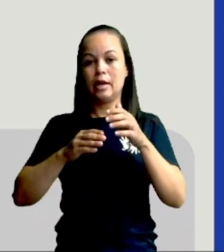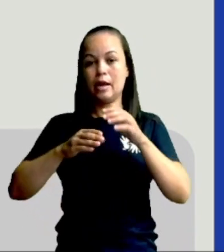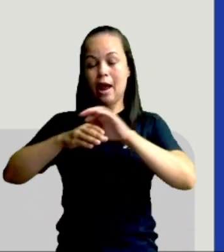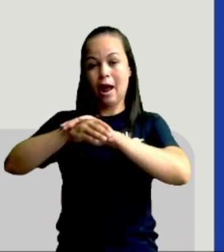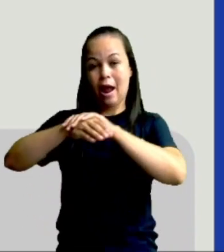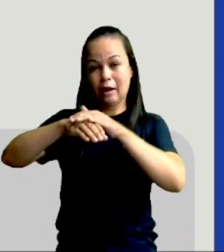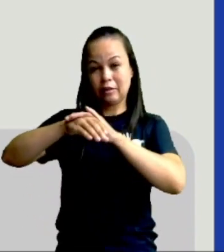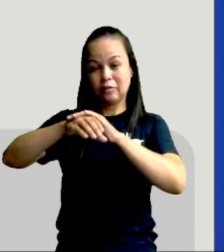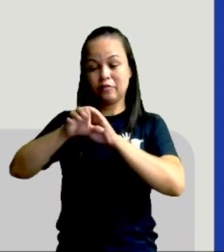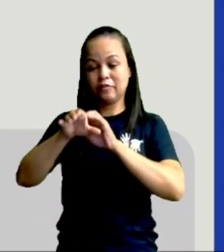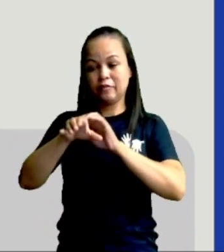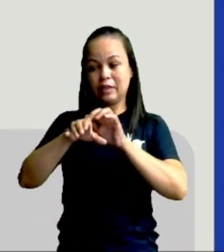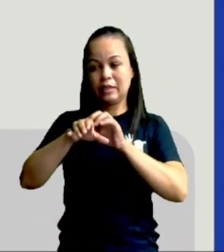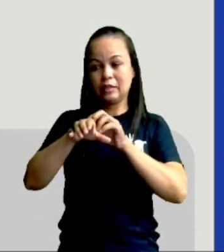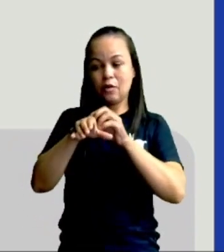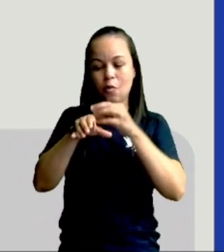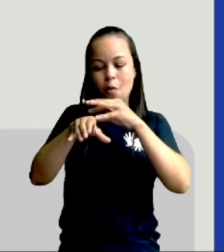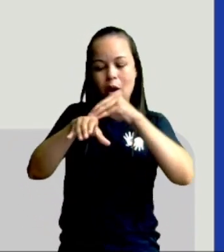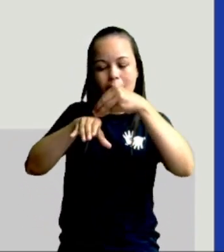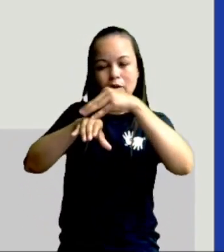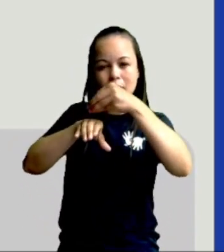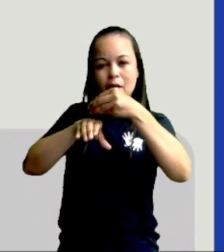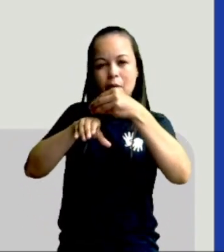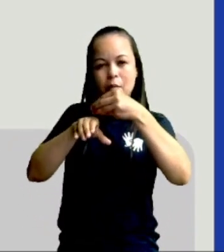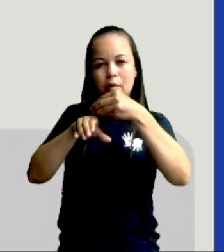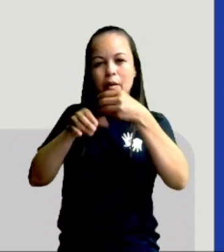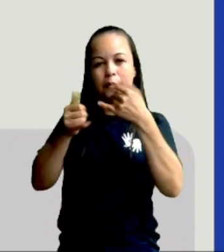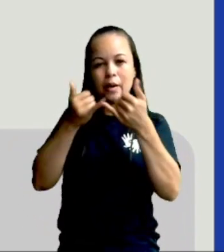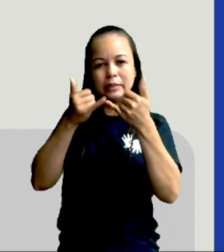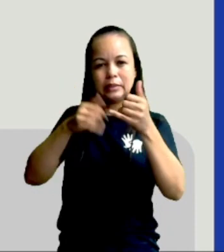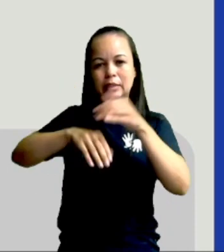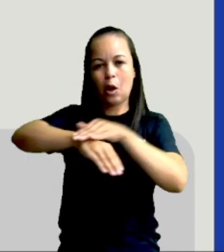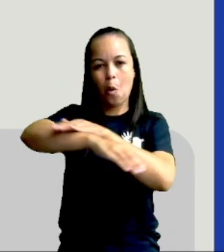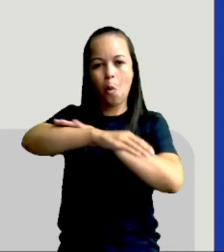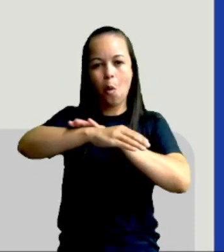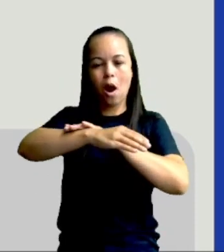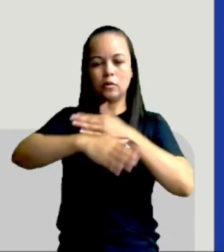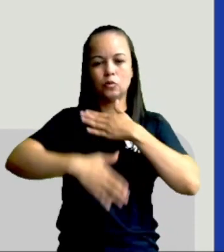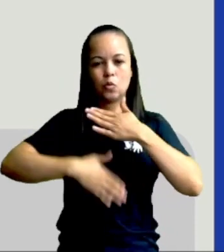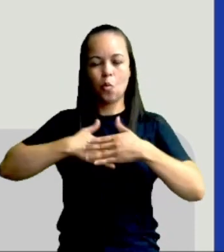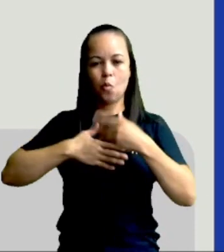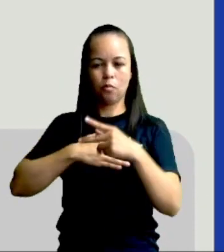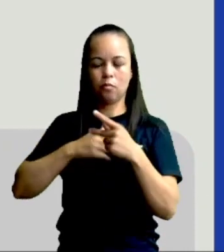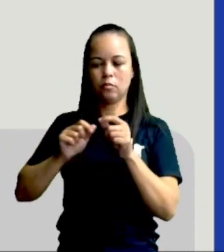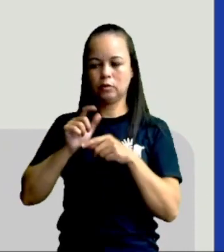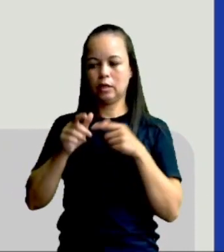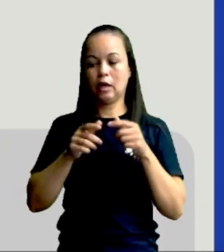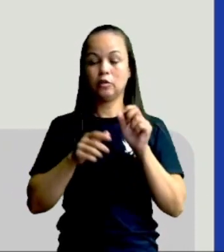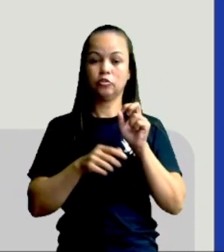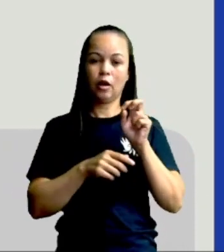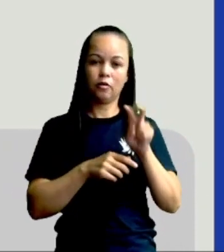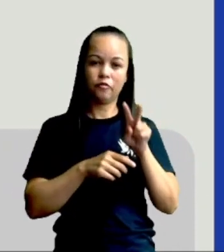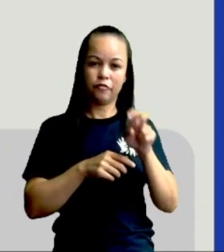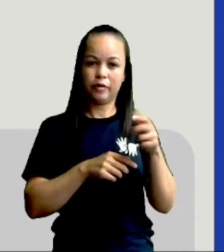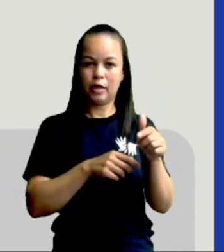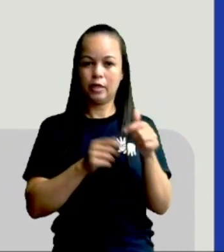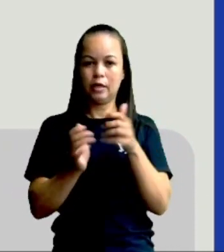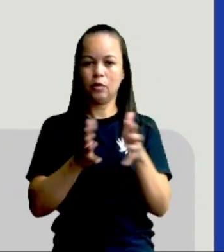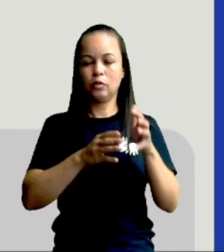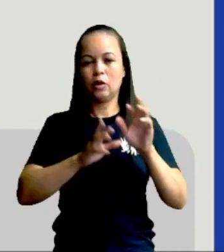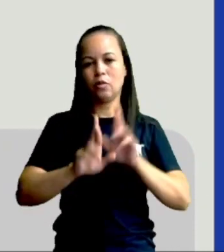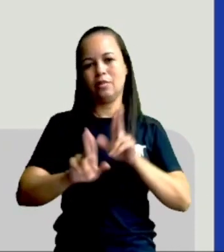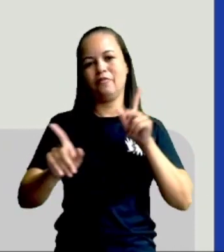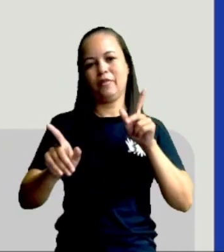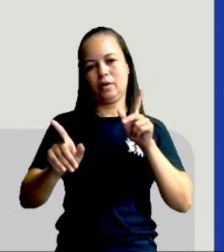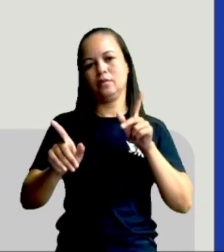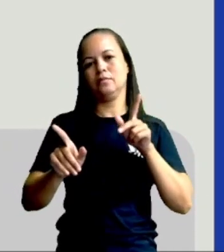com escamas pequenas semelhantes à do corpo. Já a não venenosa, as escamas da cabeça são diferentes das escamas